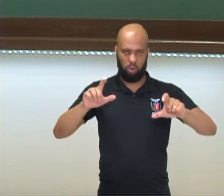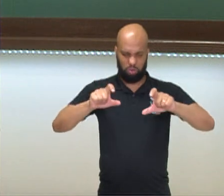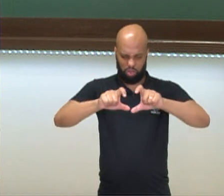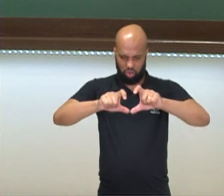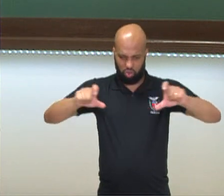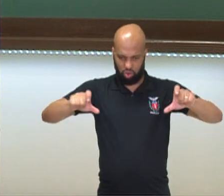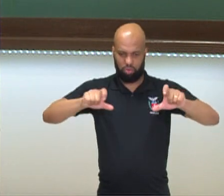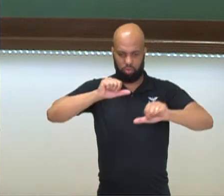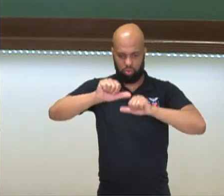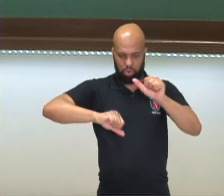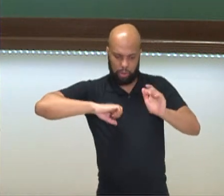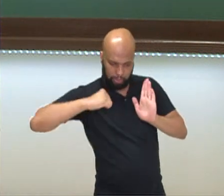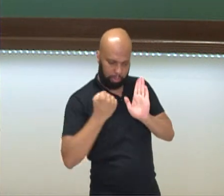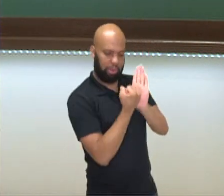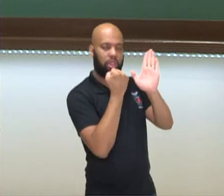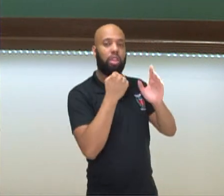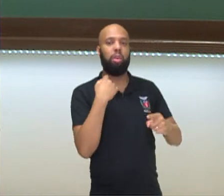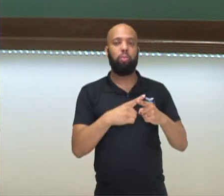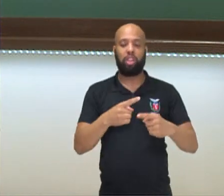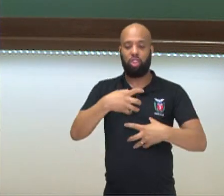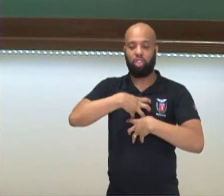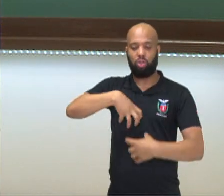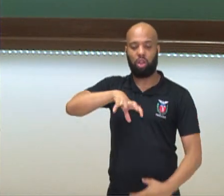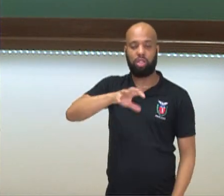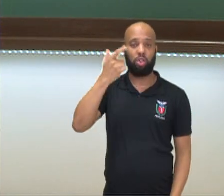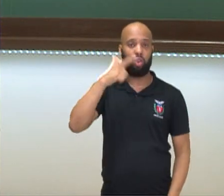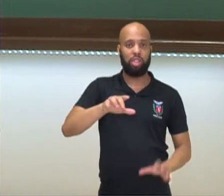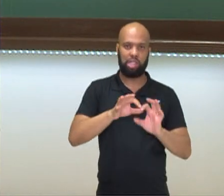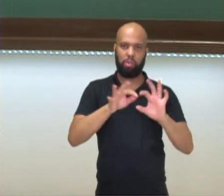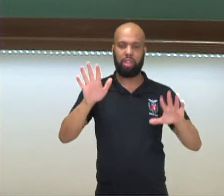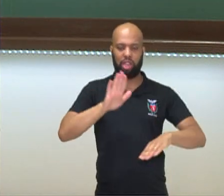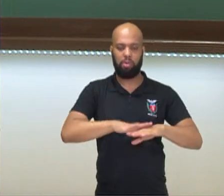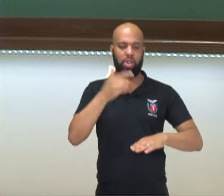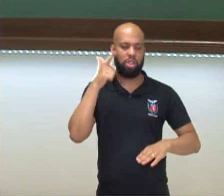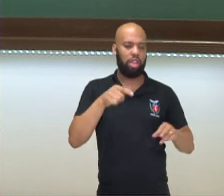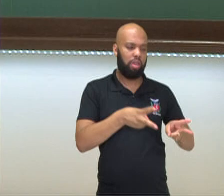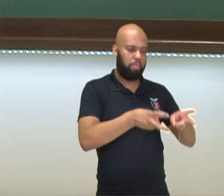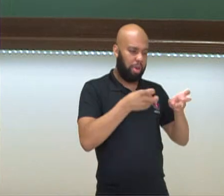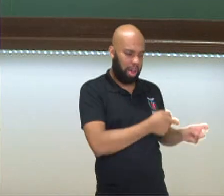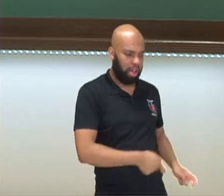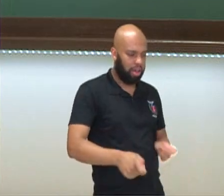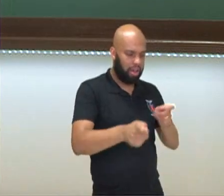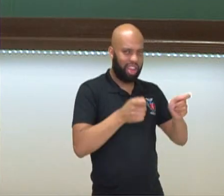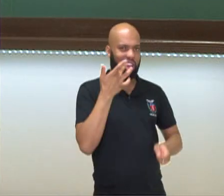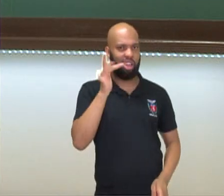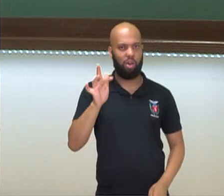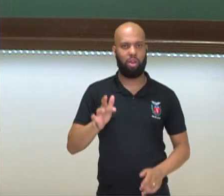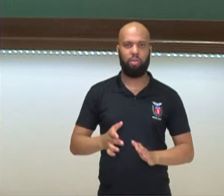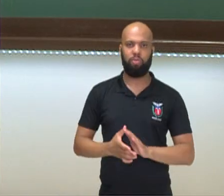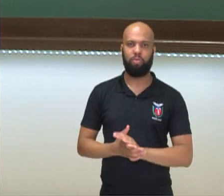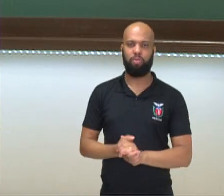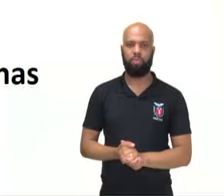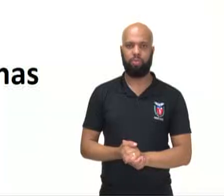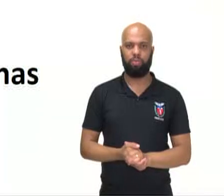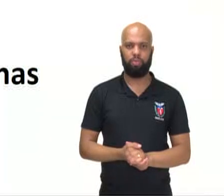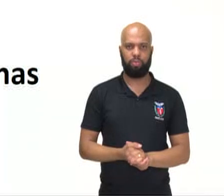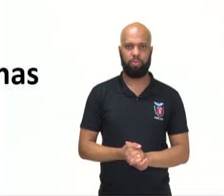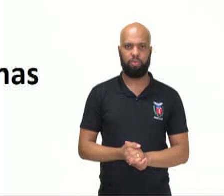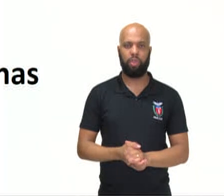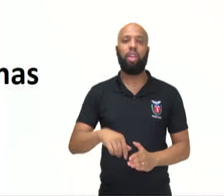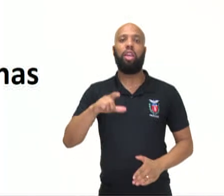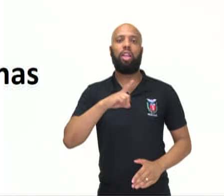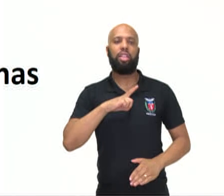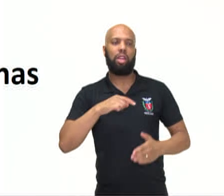eles poderiam ter uma liberdade maior para poder extrair, explorar as minas de ouro. Em um